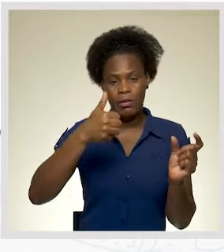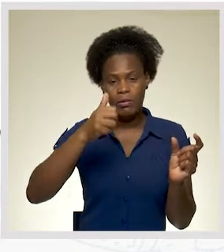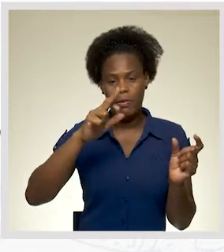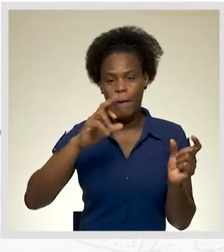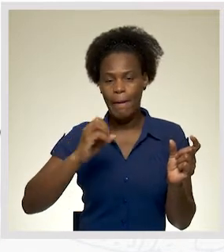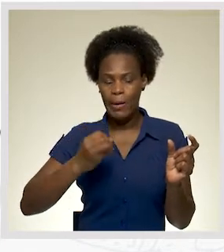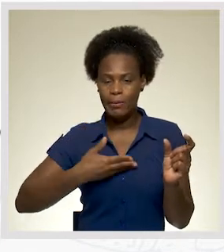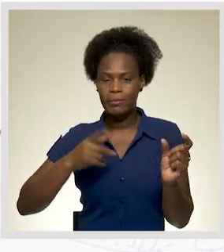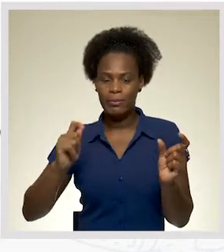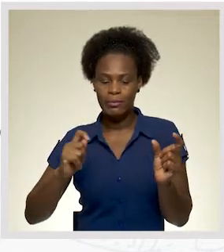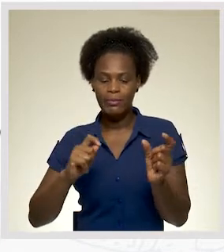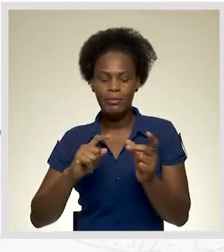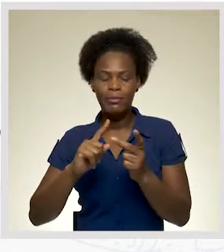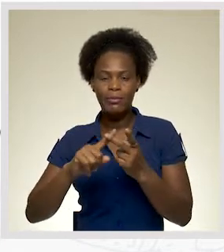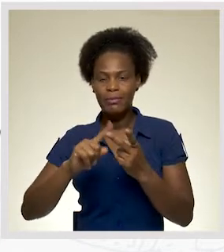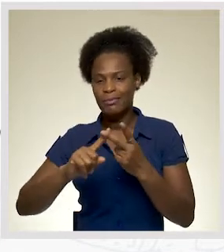triplo de,